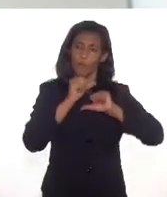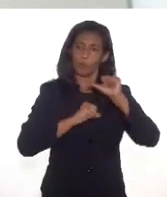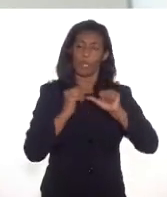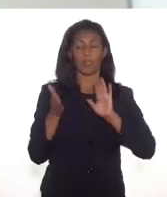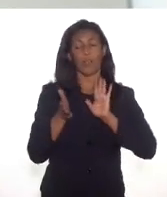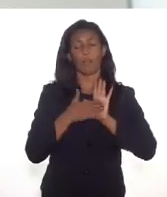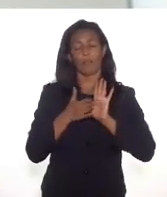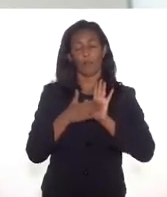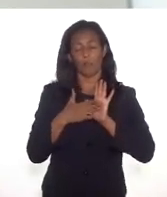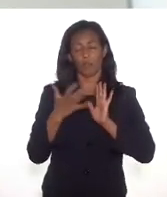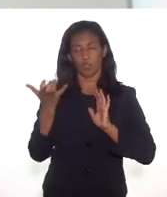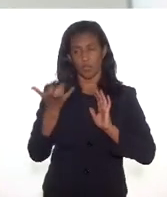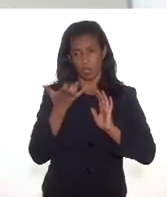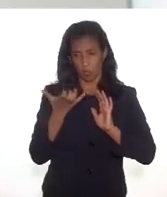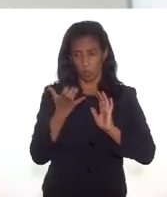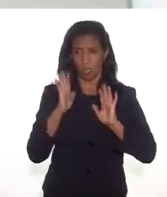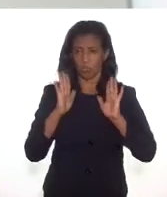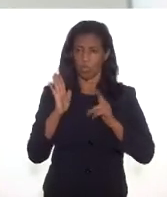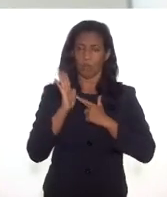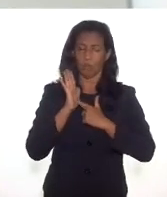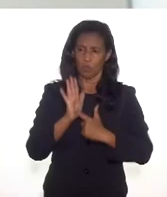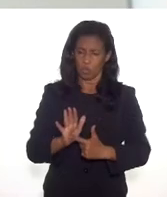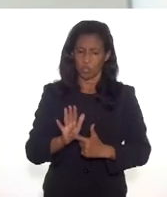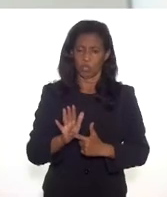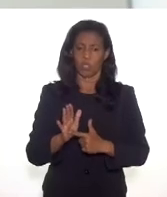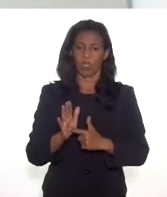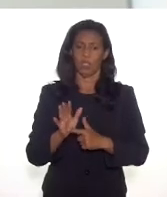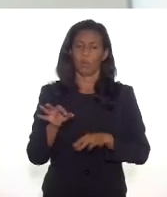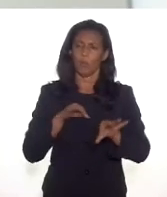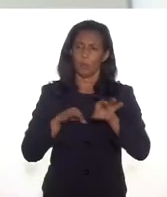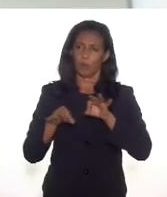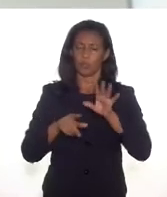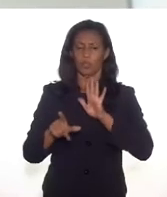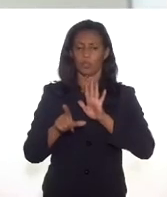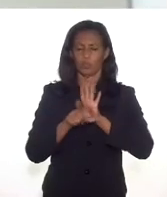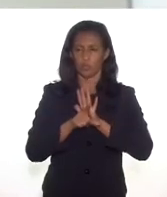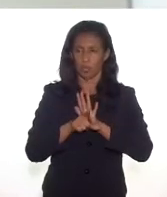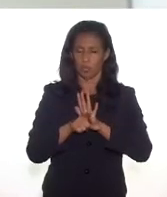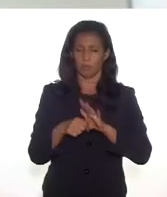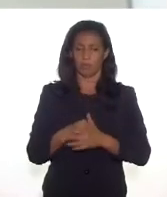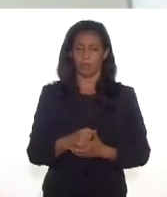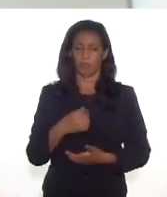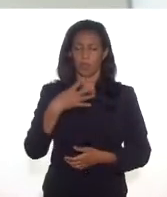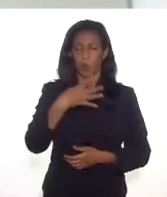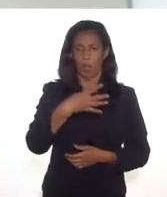quero trazer, eu apresentei aqui nessa Casa de Leis, o projeto de lei, o projeto